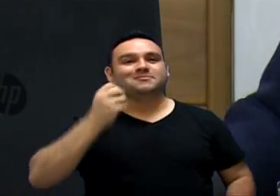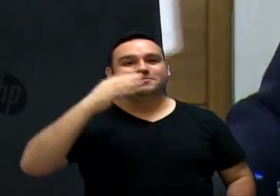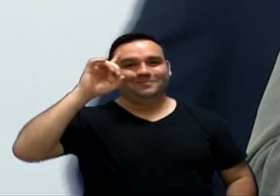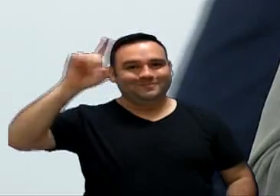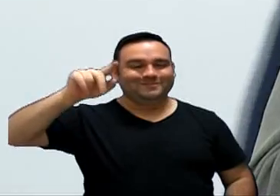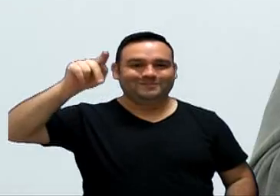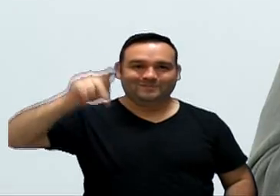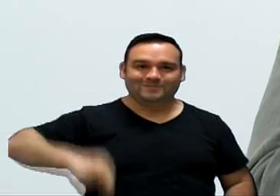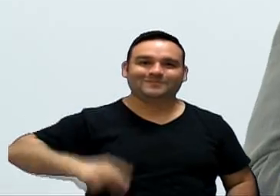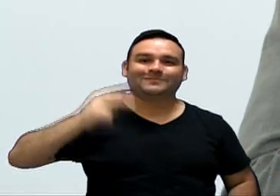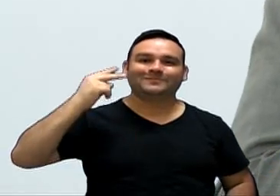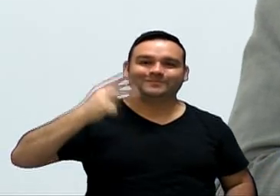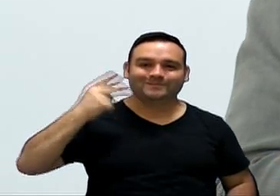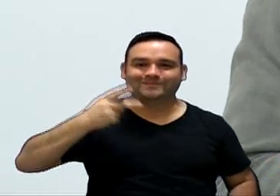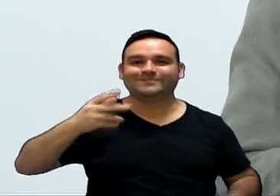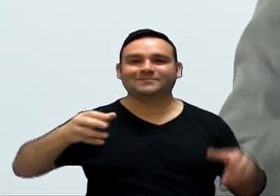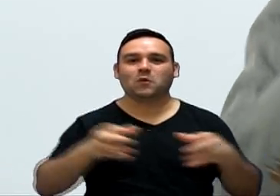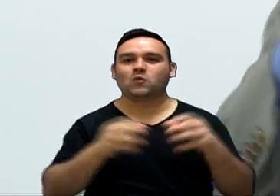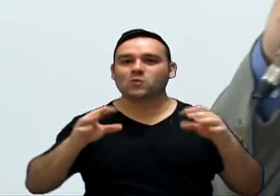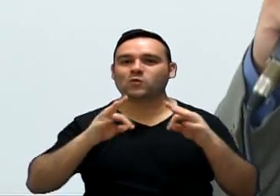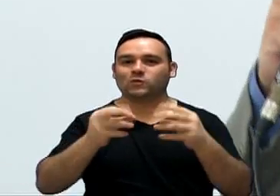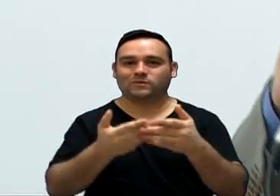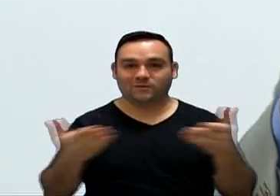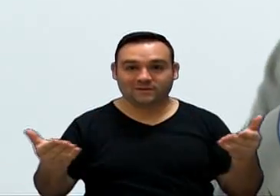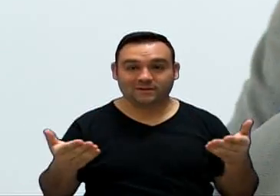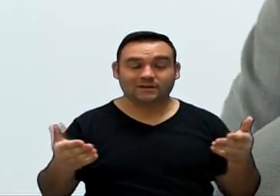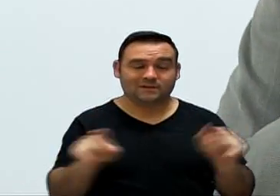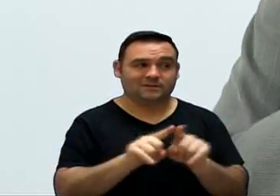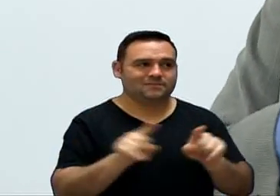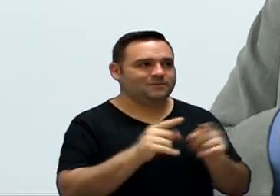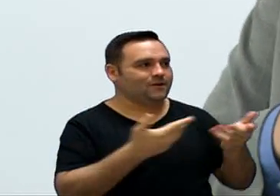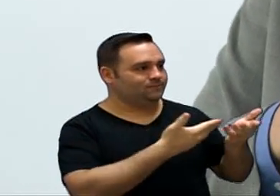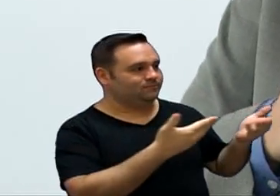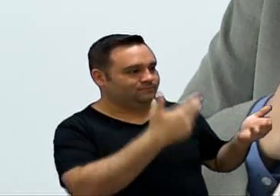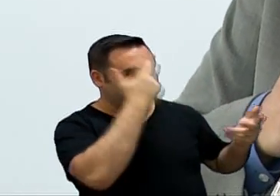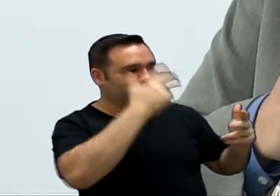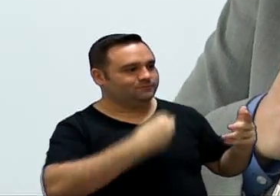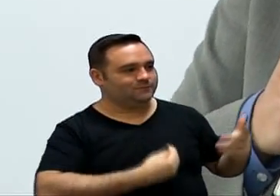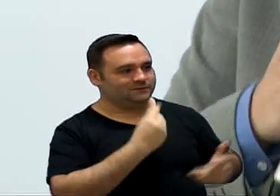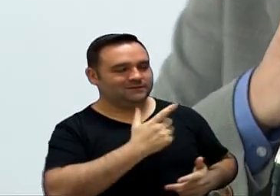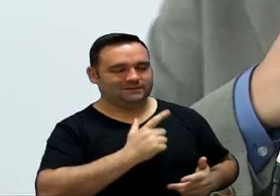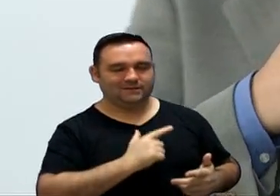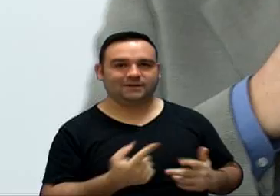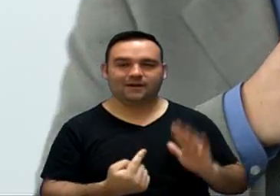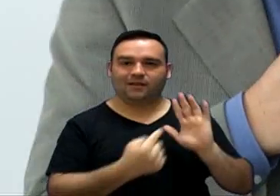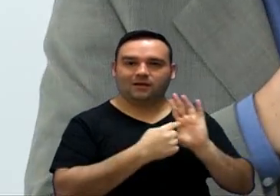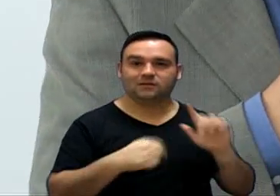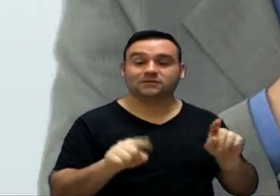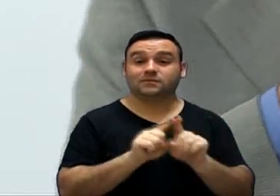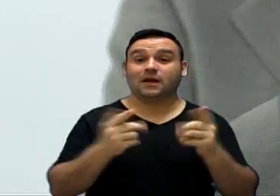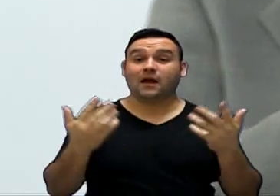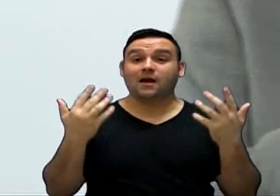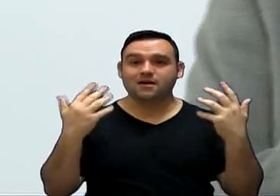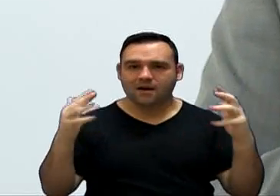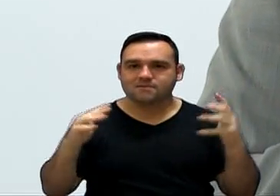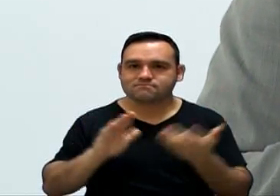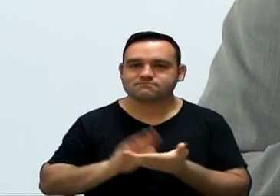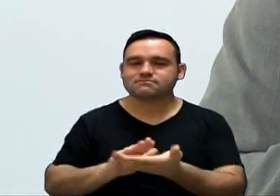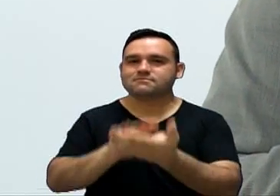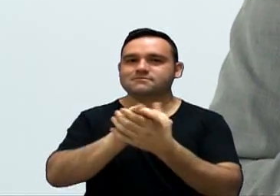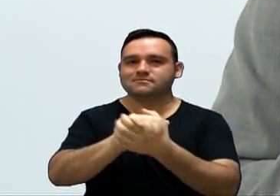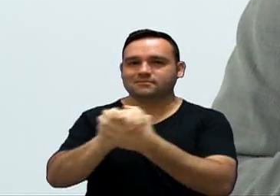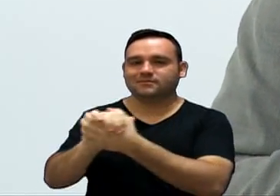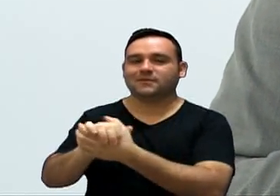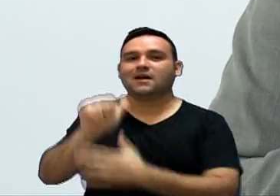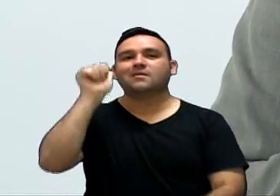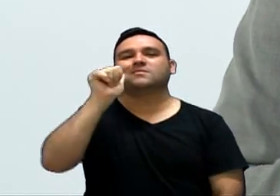presidente, senhores vereadores e vereadoras, à população, aos munícipes aqui presentes. Faço voto de congratulações